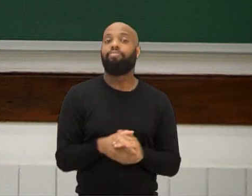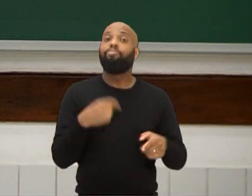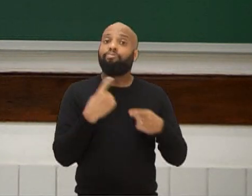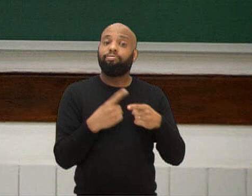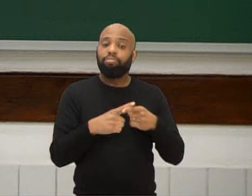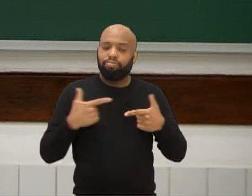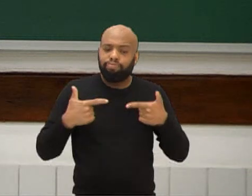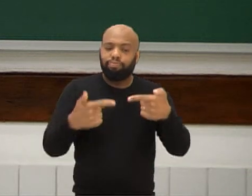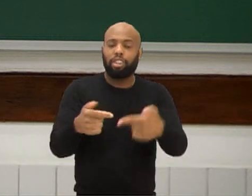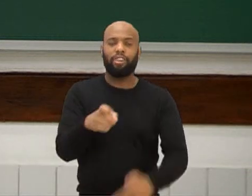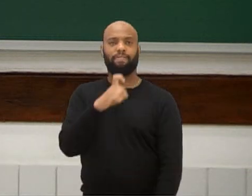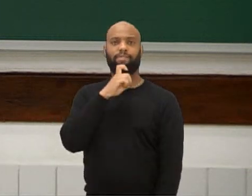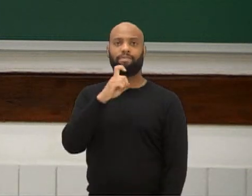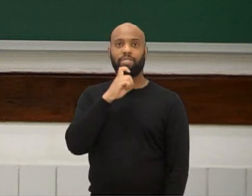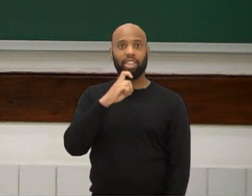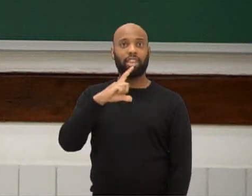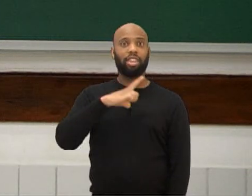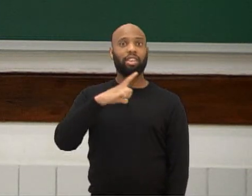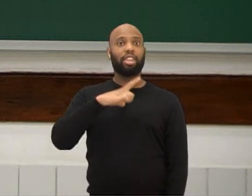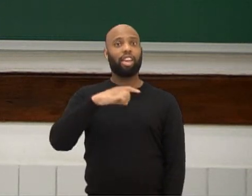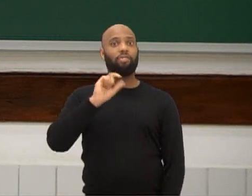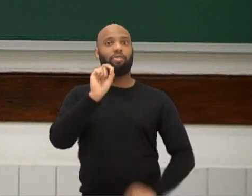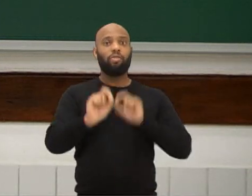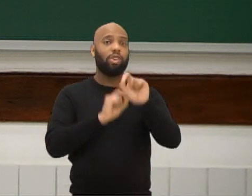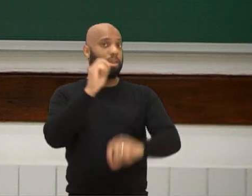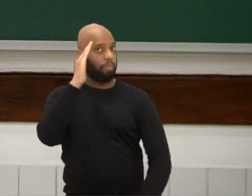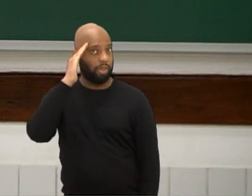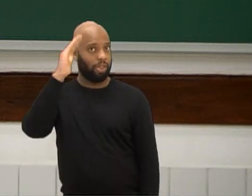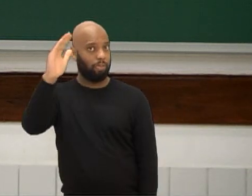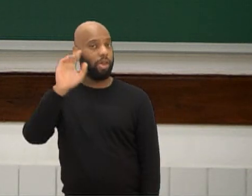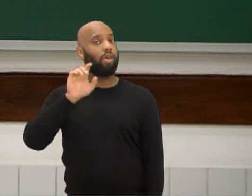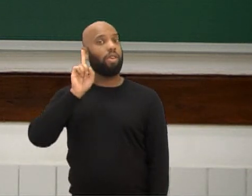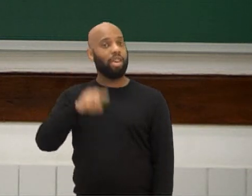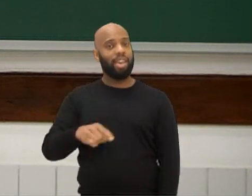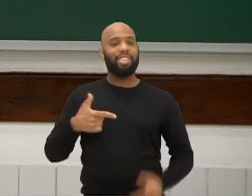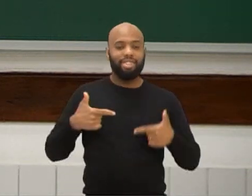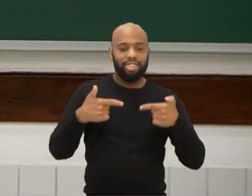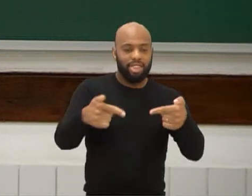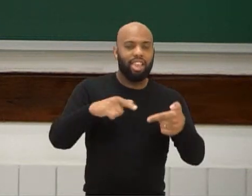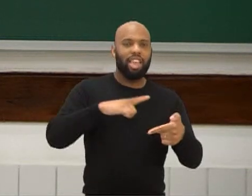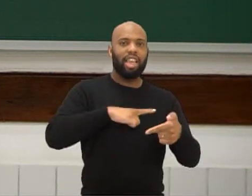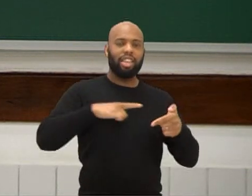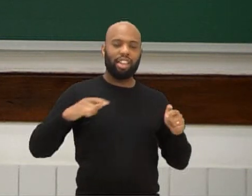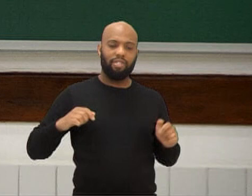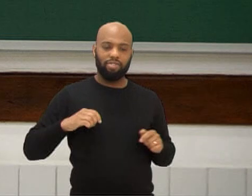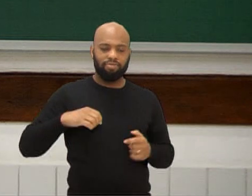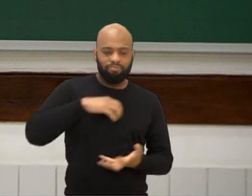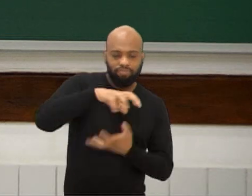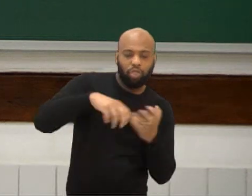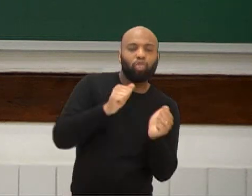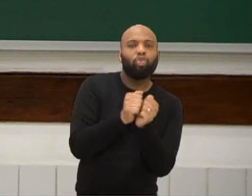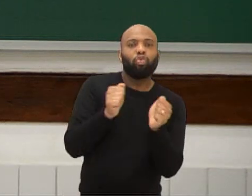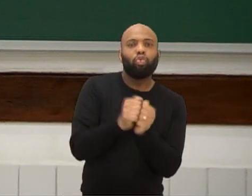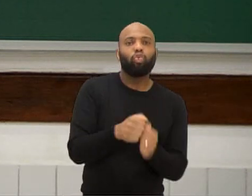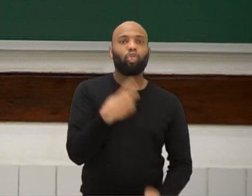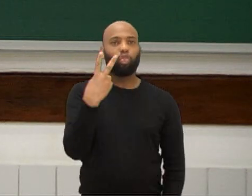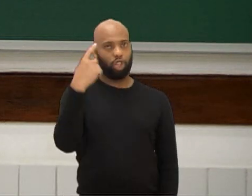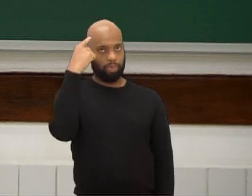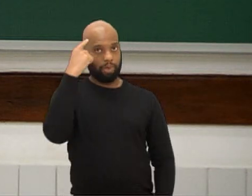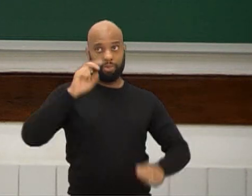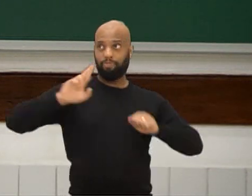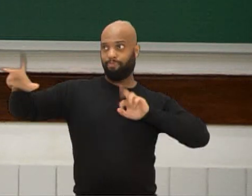Fria, principalmente, pessoal, ela foi uma guerra que envolveu duas ideologias